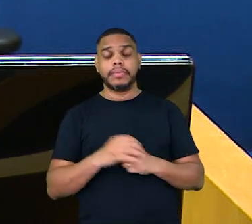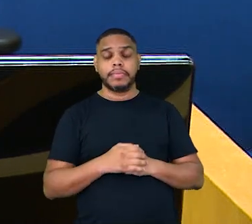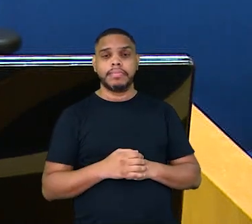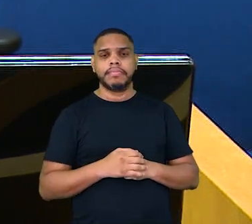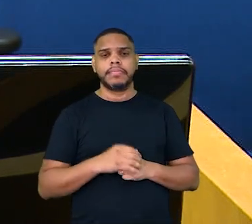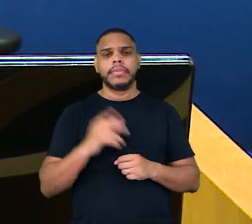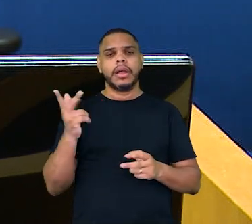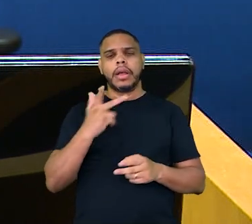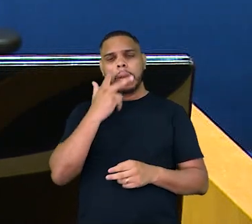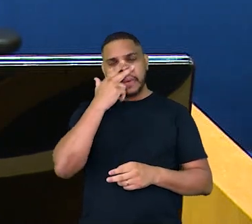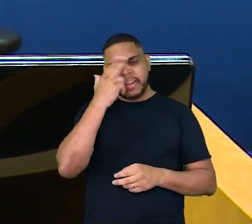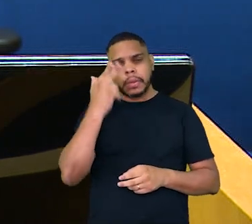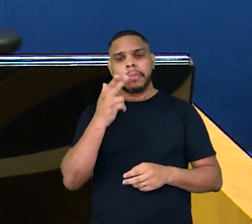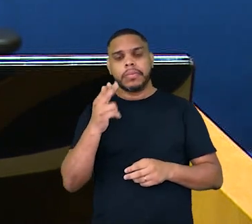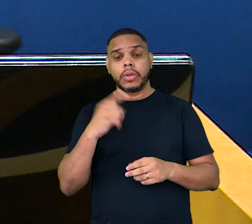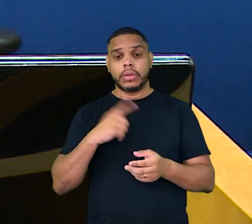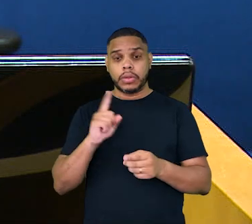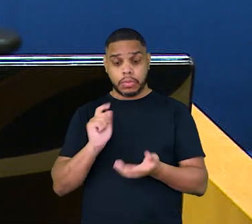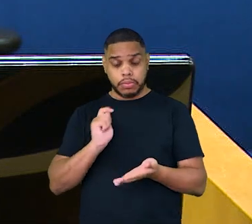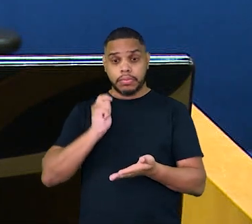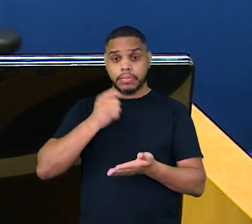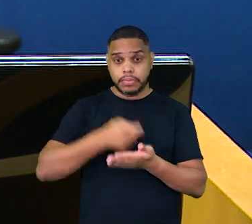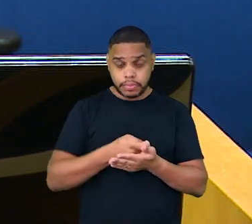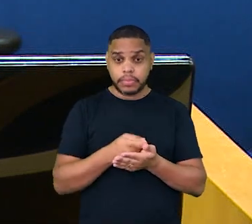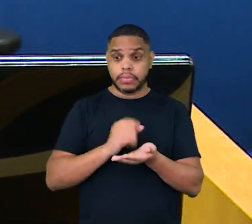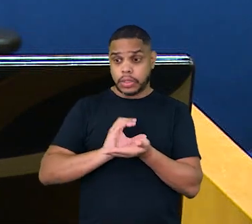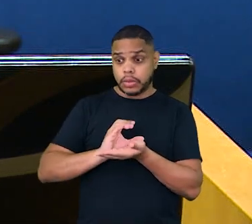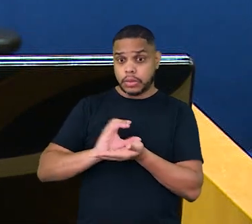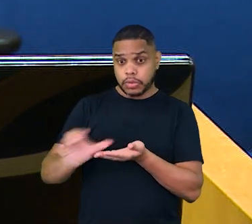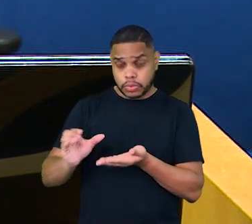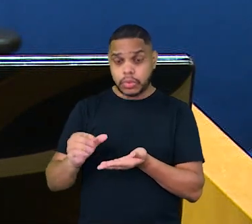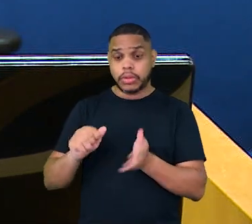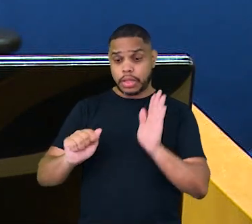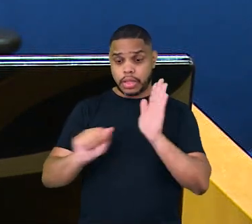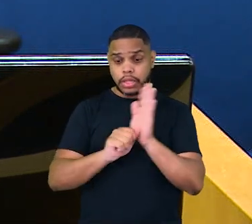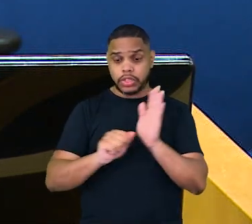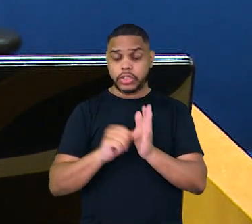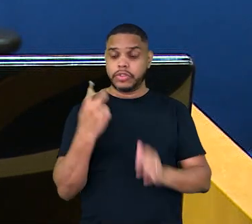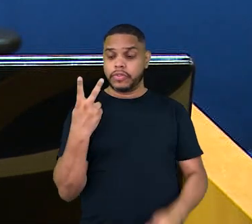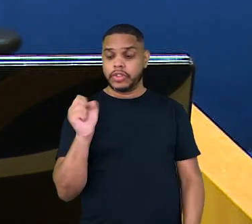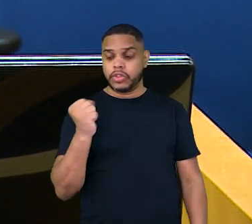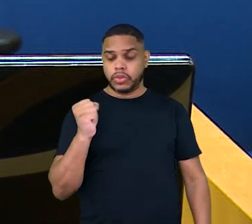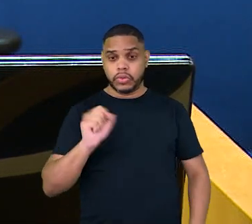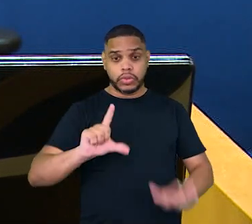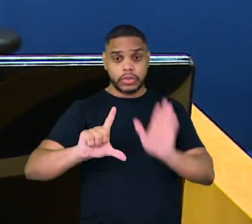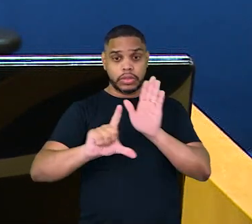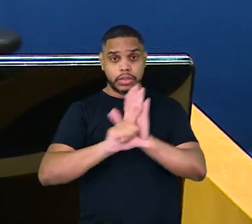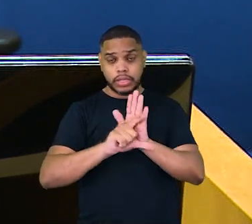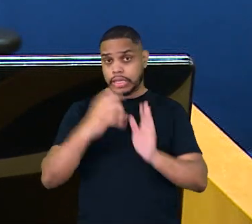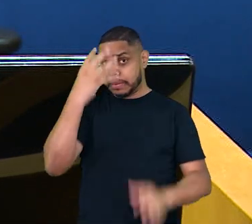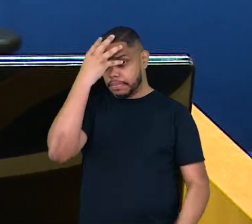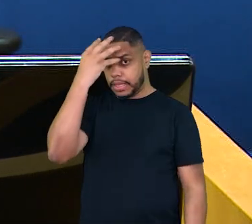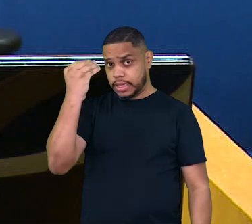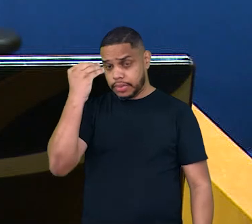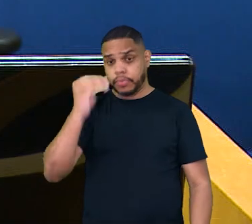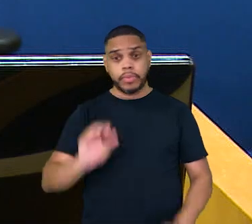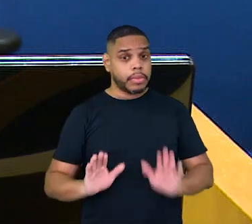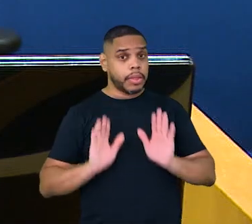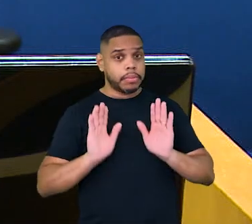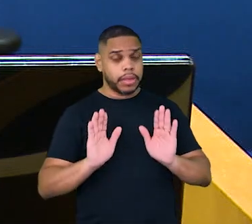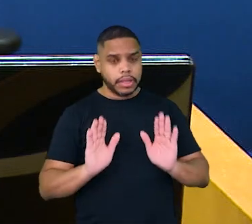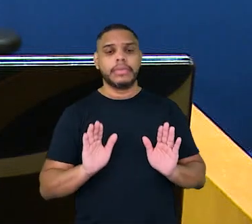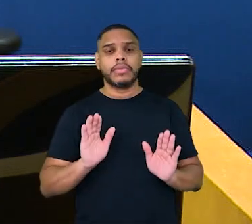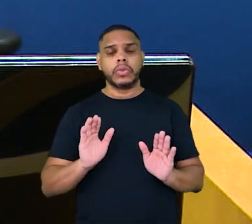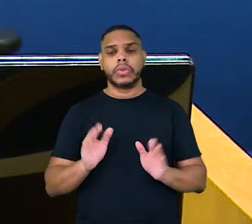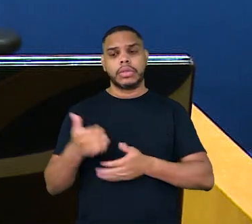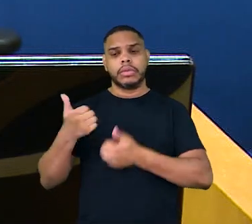gera efeitos para o fim de não pagar a indenização prevista no artigo 28 da Lei Pelé, mas não